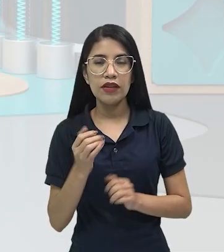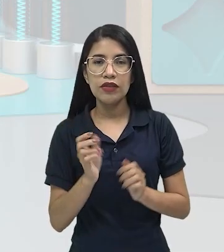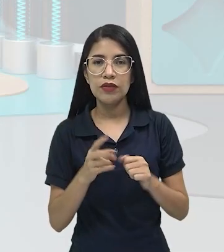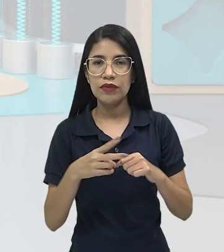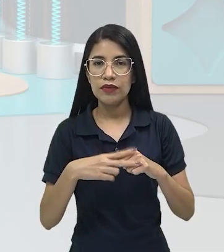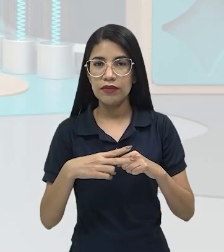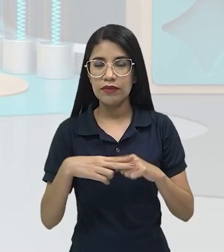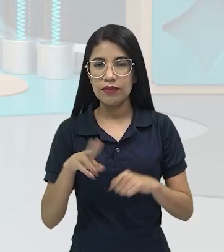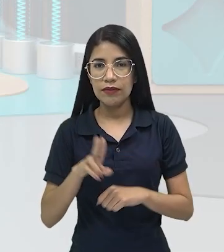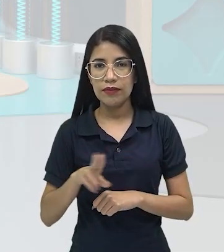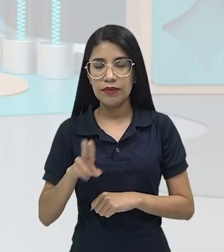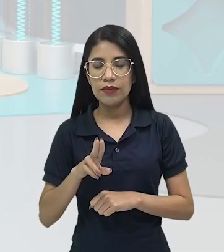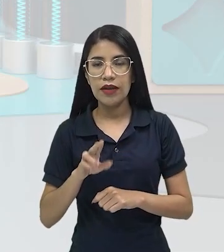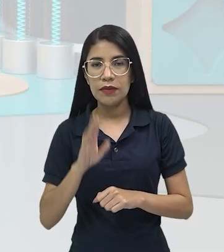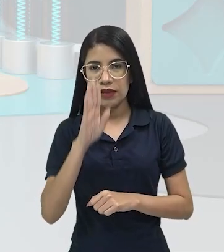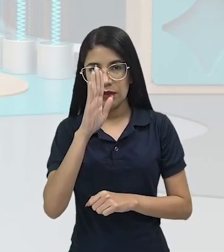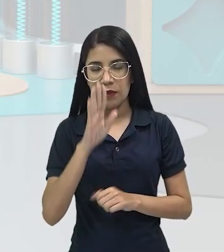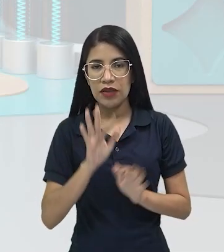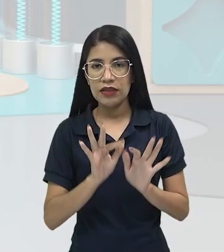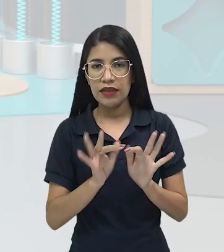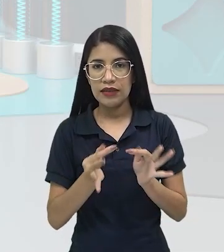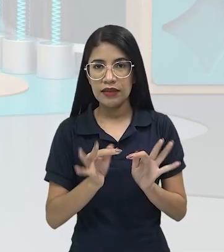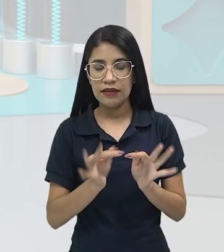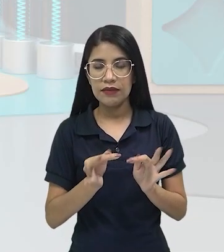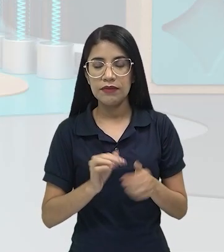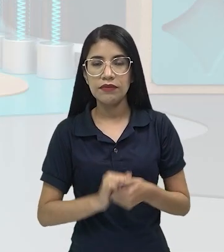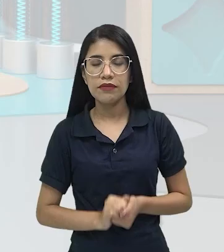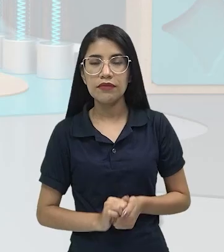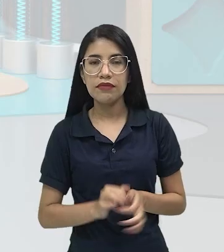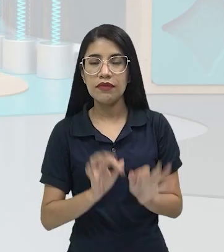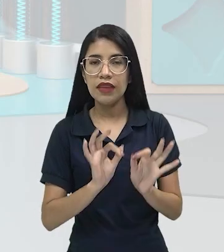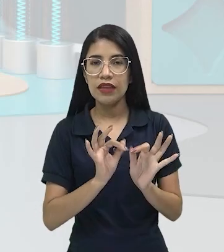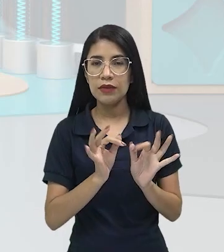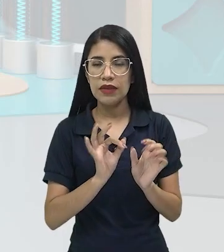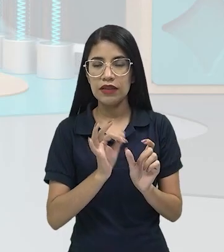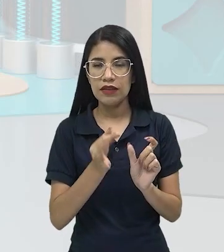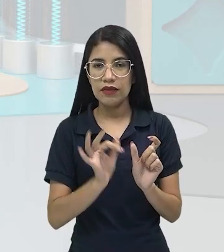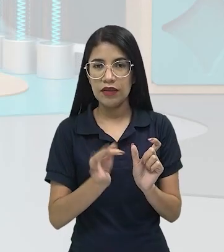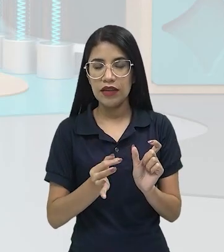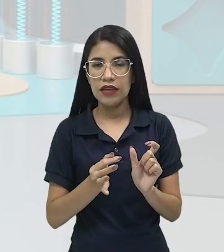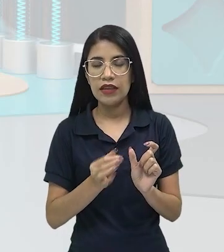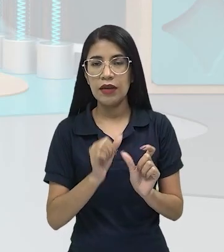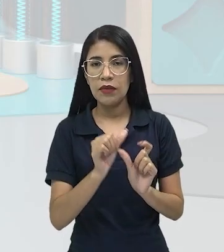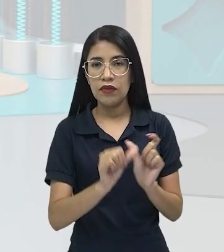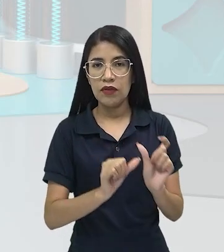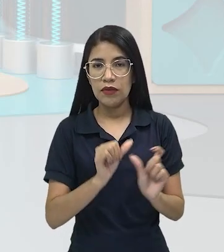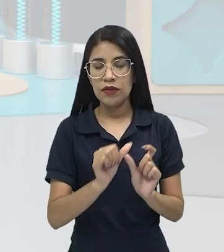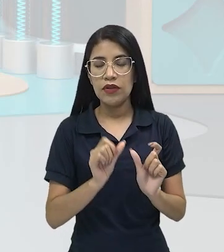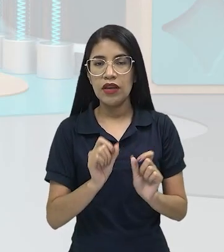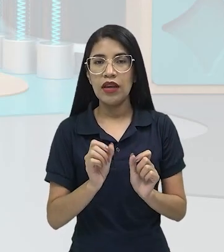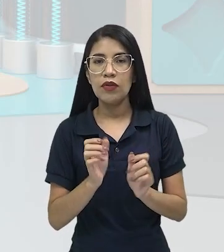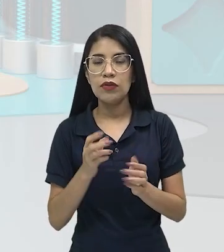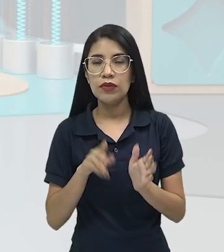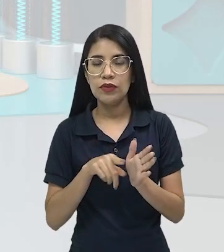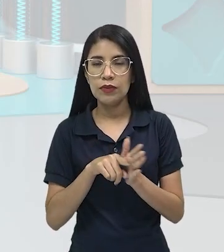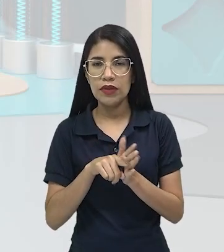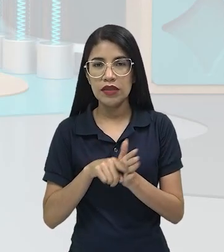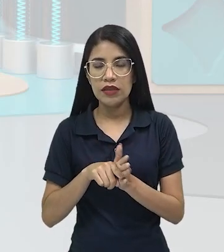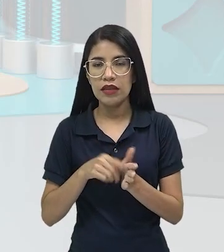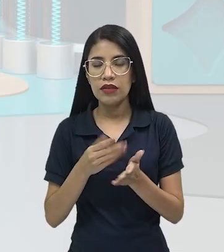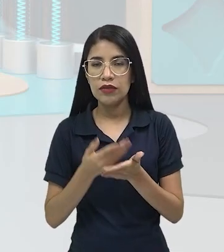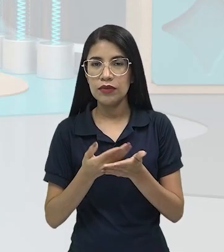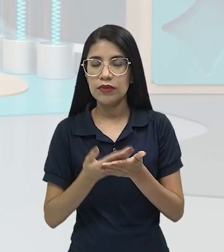principalmente no estudo sintático. A gente está falando sobre morfossintaxe, então, morfologia, o estudo da classe das palavras. Falamos